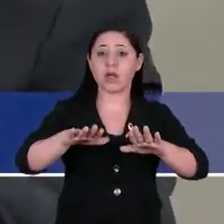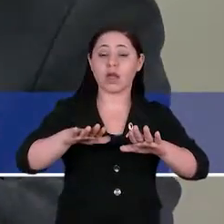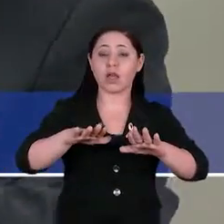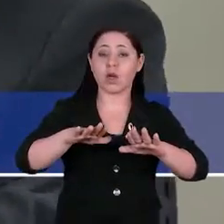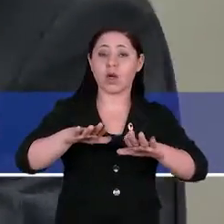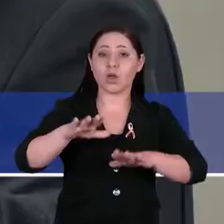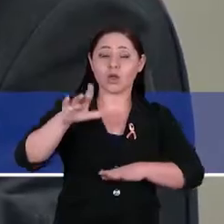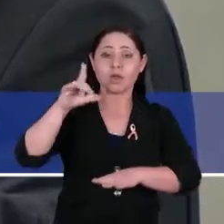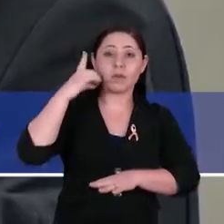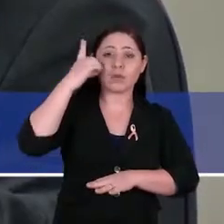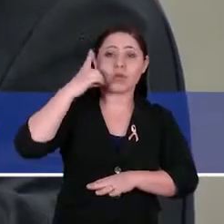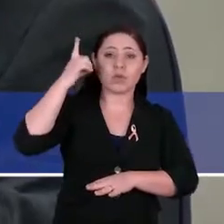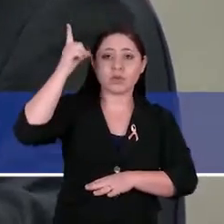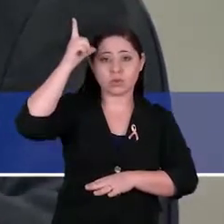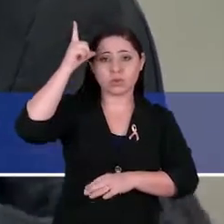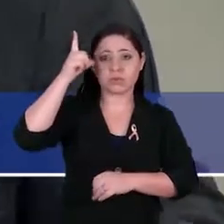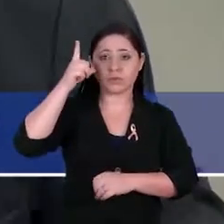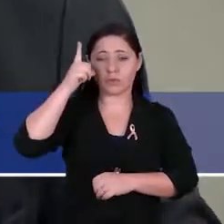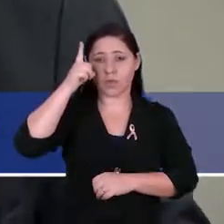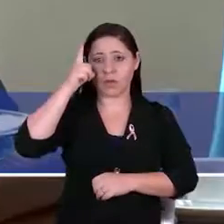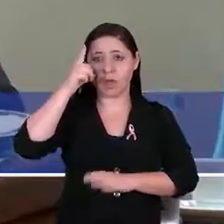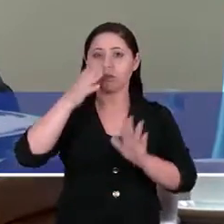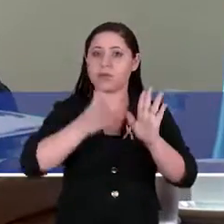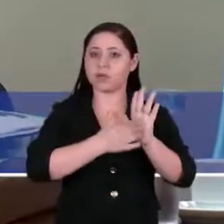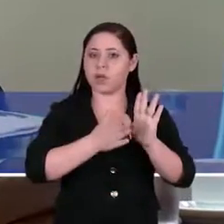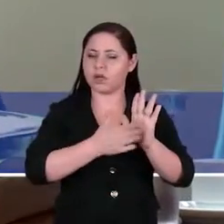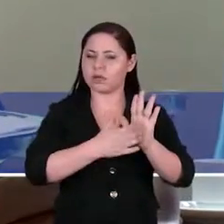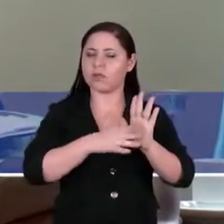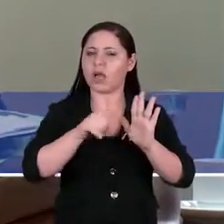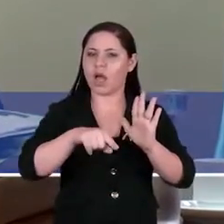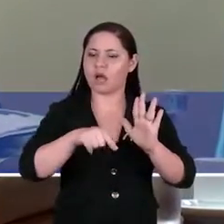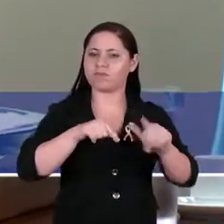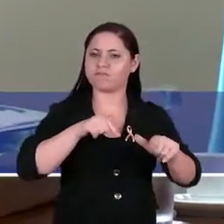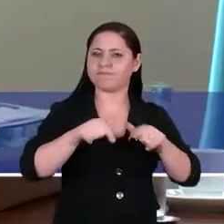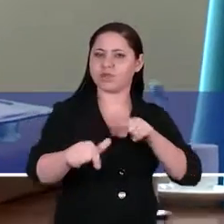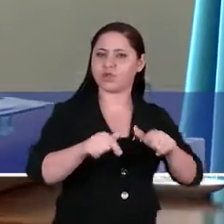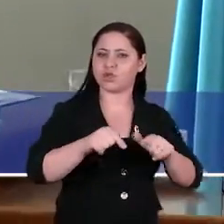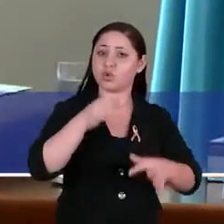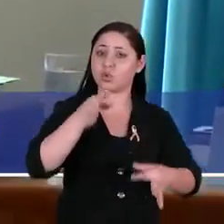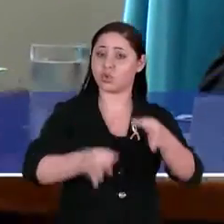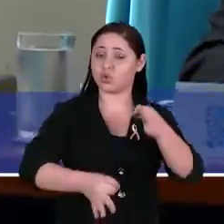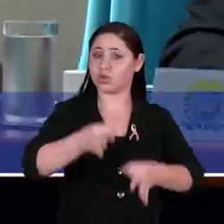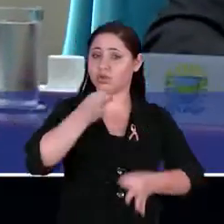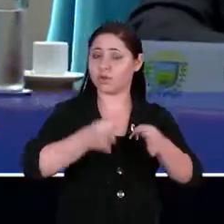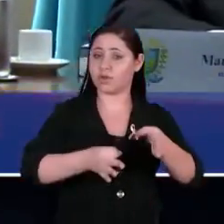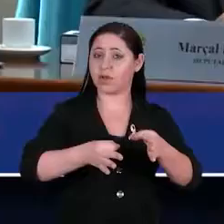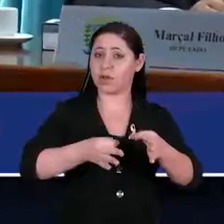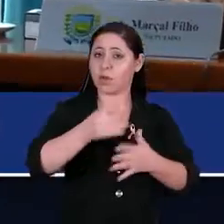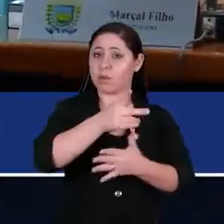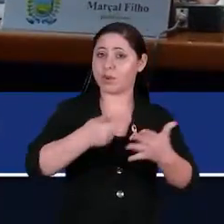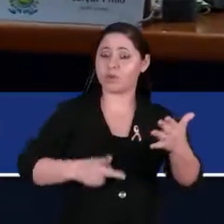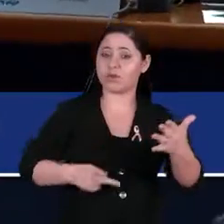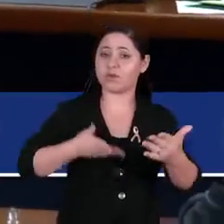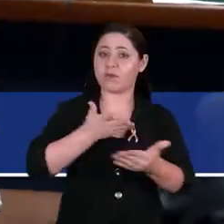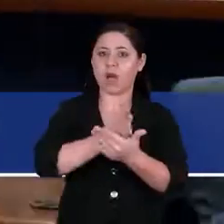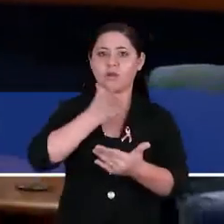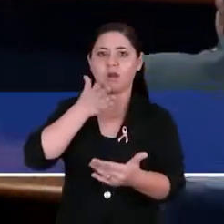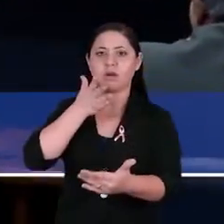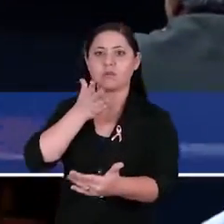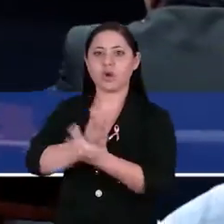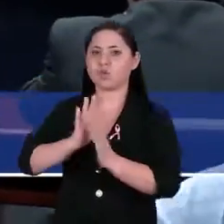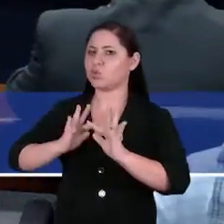deputado lídio lopes do patriota a função que eles desempenham justifica o parecer favorável